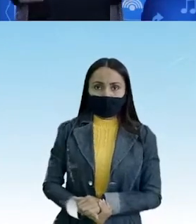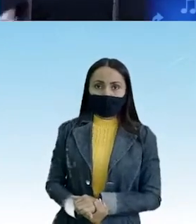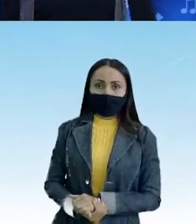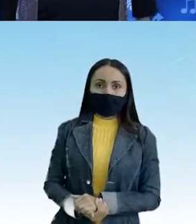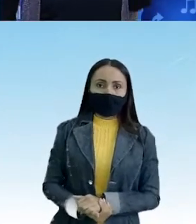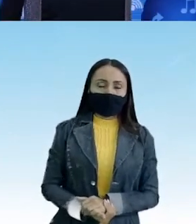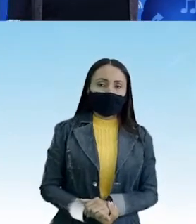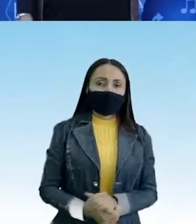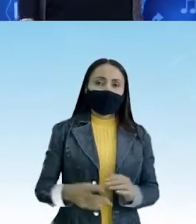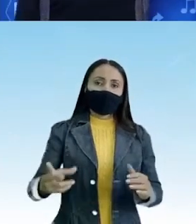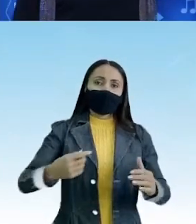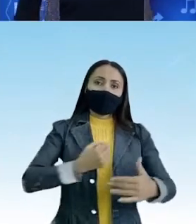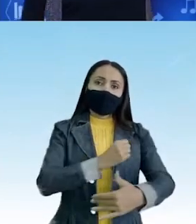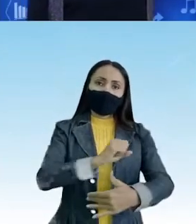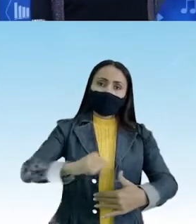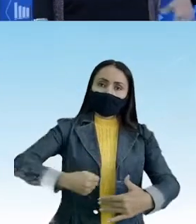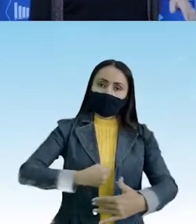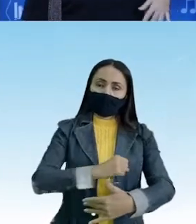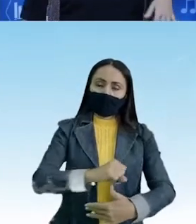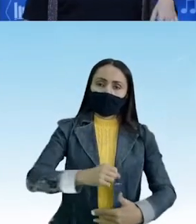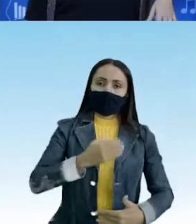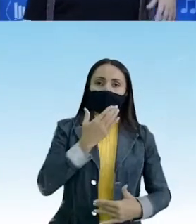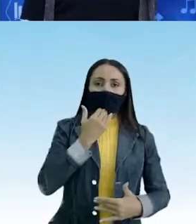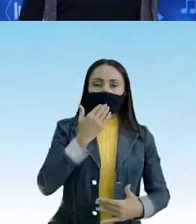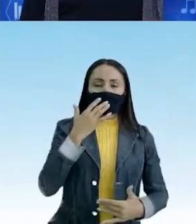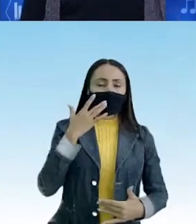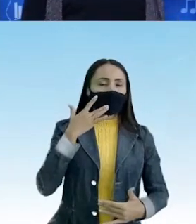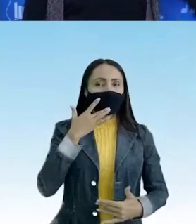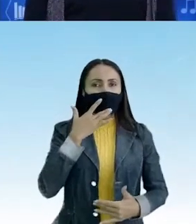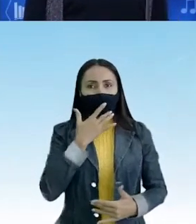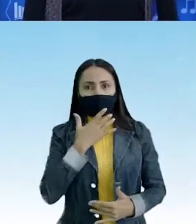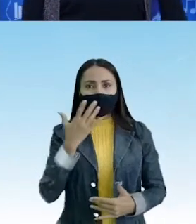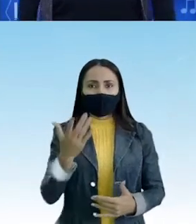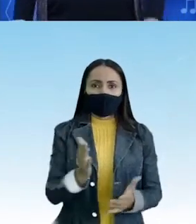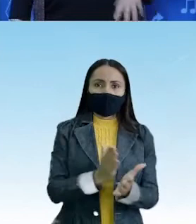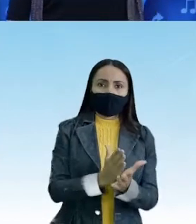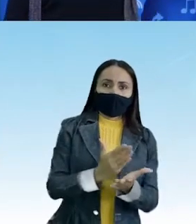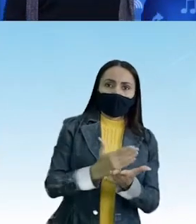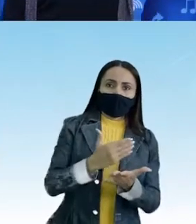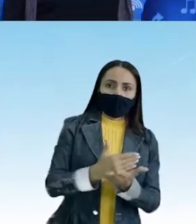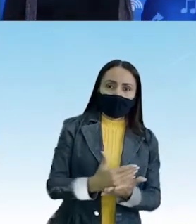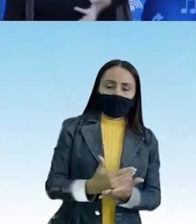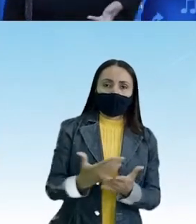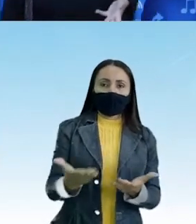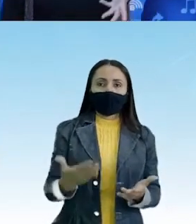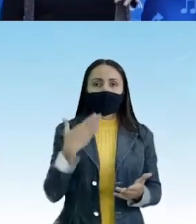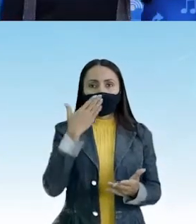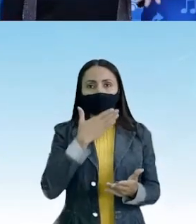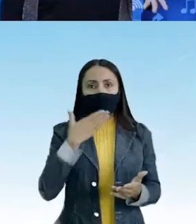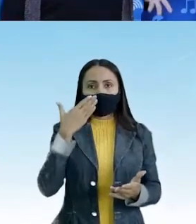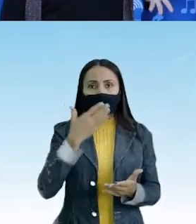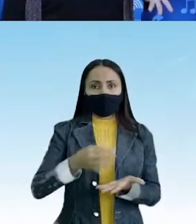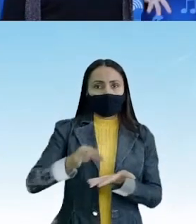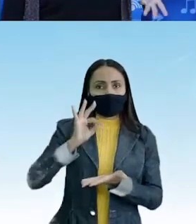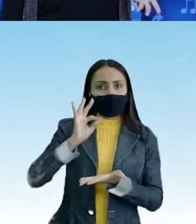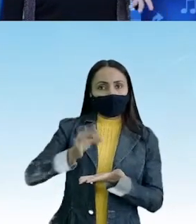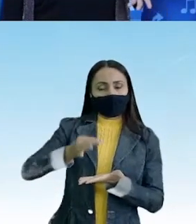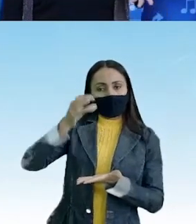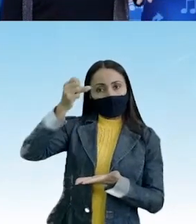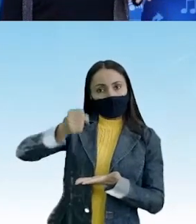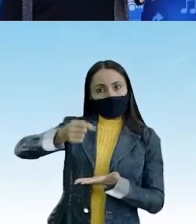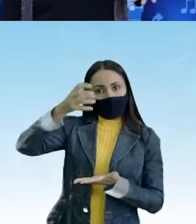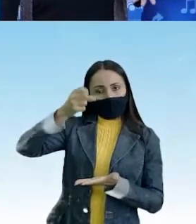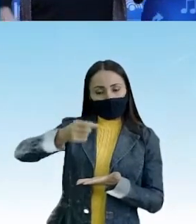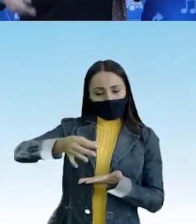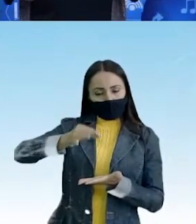culinária, oh meu Deus, cada comida gostosa, os bolos, os doces, o café com leite, né? Que a gente não